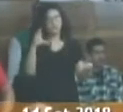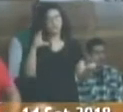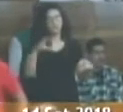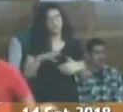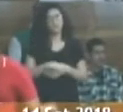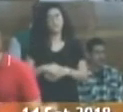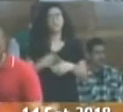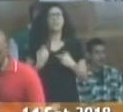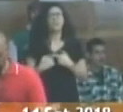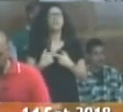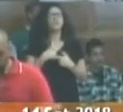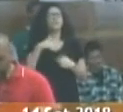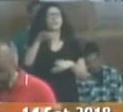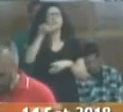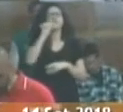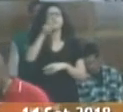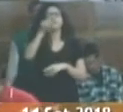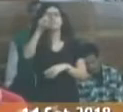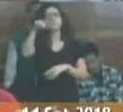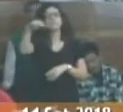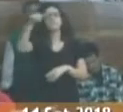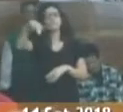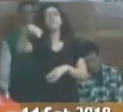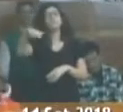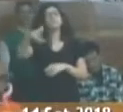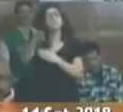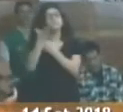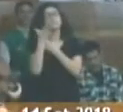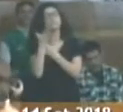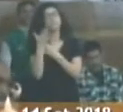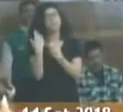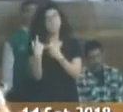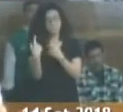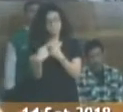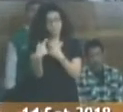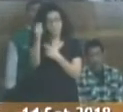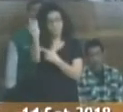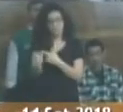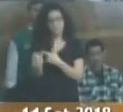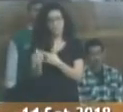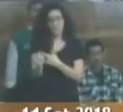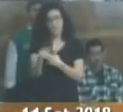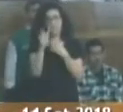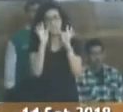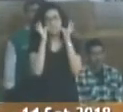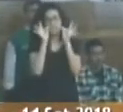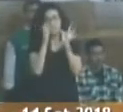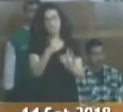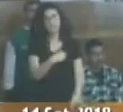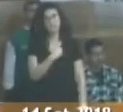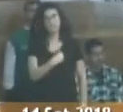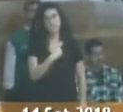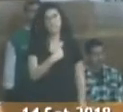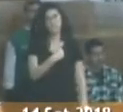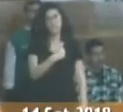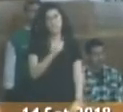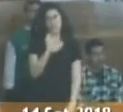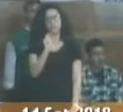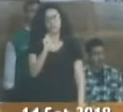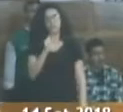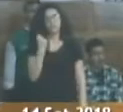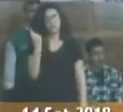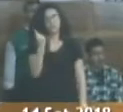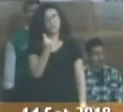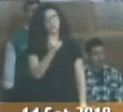E por que eu estou chamando o Renan para me ajudar? Porque o Renan é o testemunho vivo do que nós,